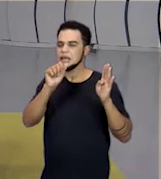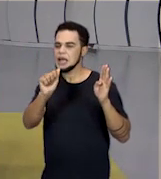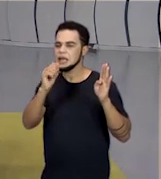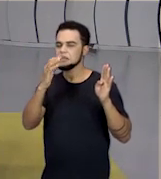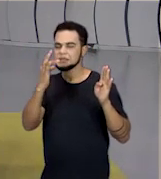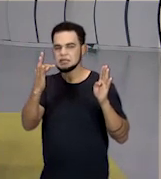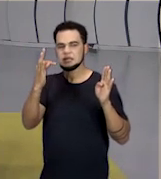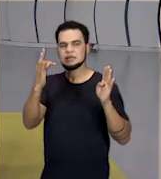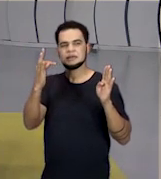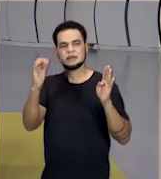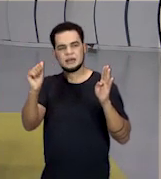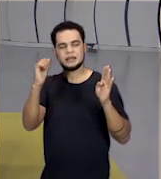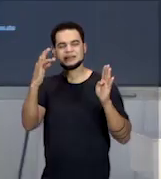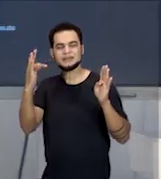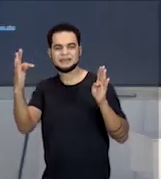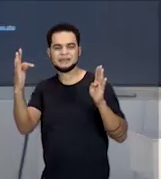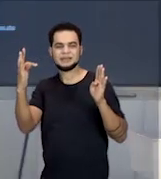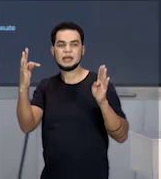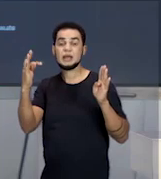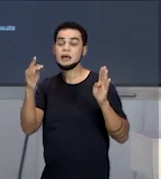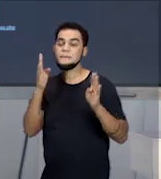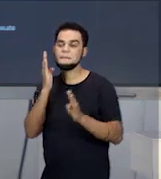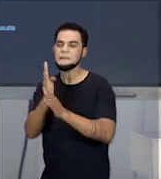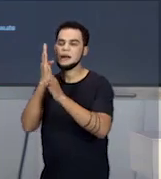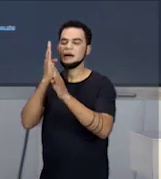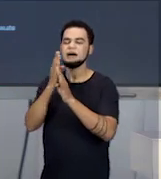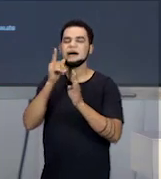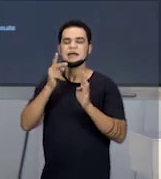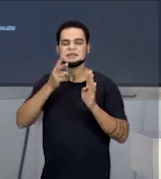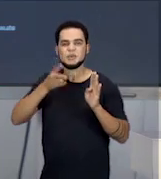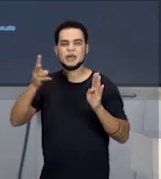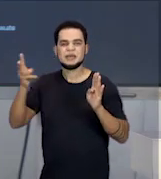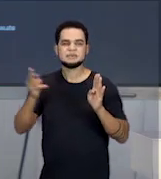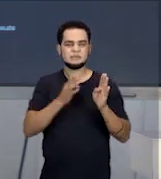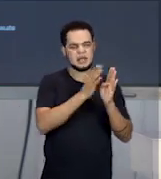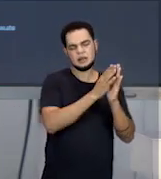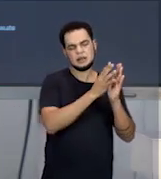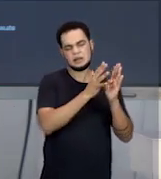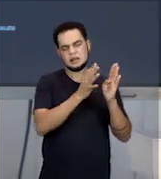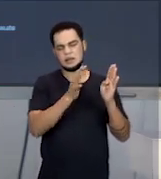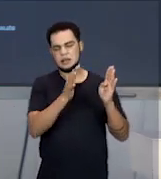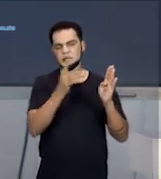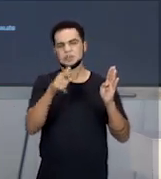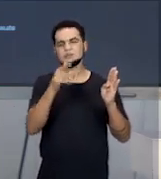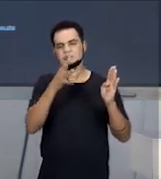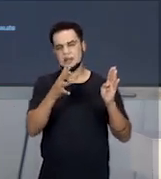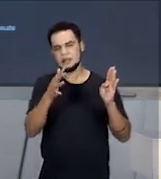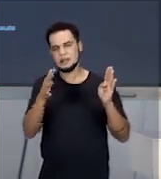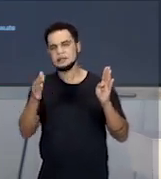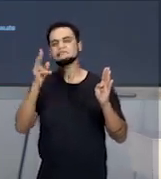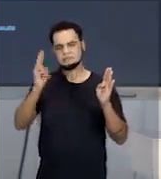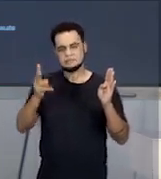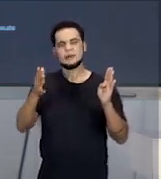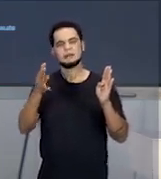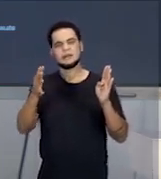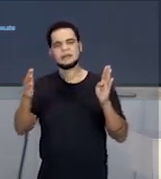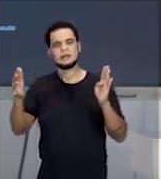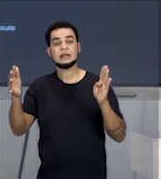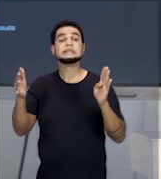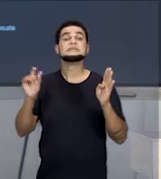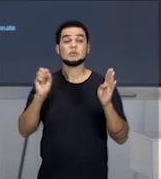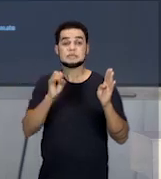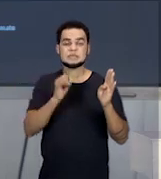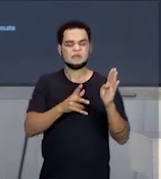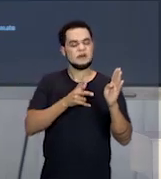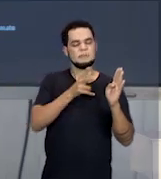G-A-A-T-T. Ela reconheceu essa sequência. Isso, o que vai acontecer? Cortou essa sequência, eu vou